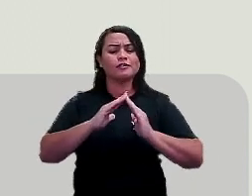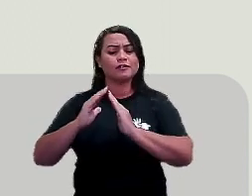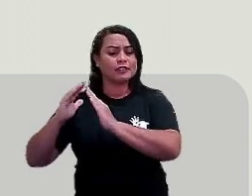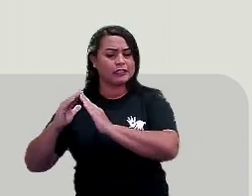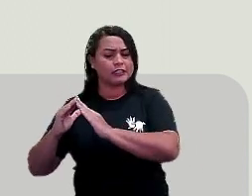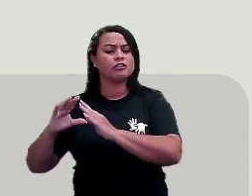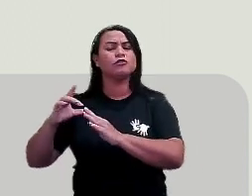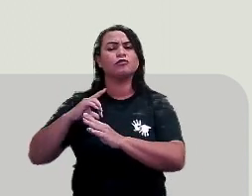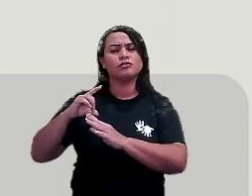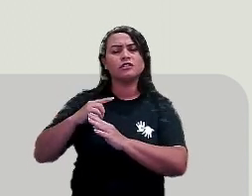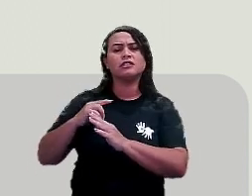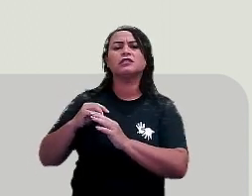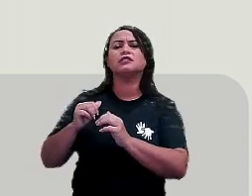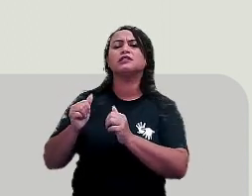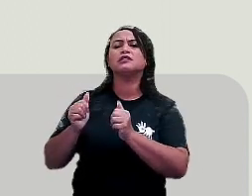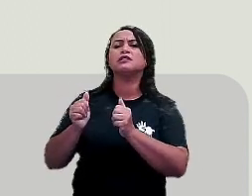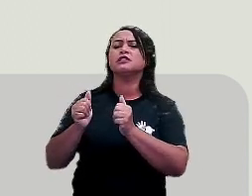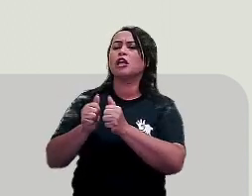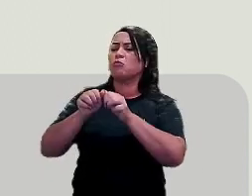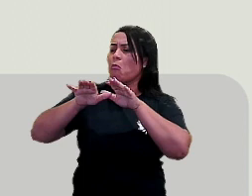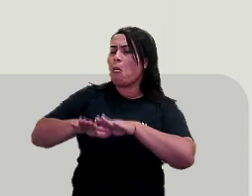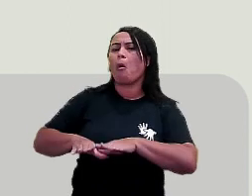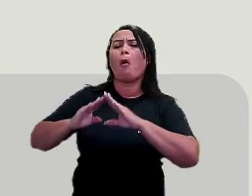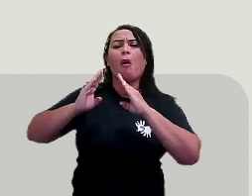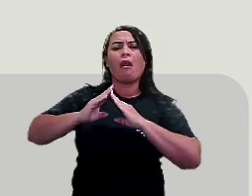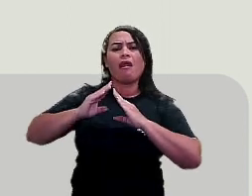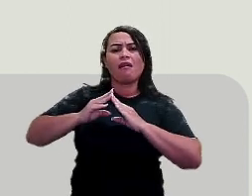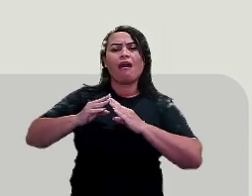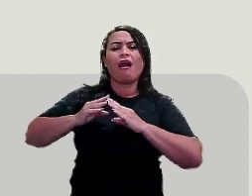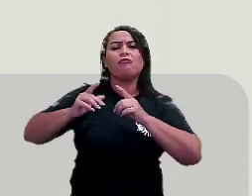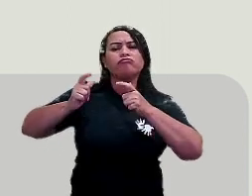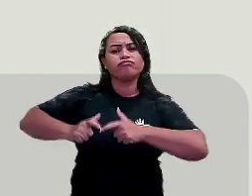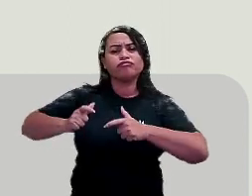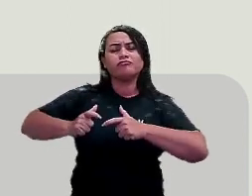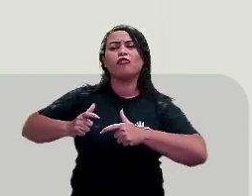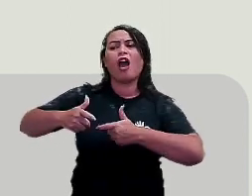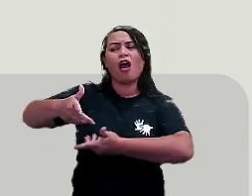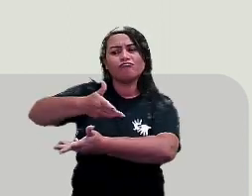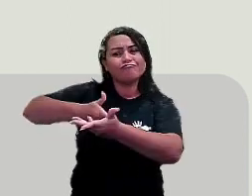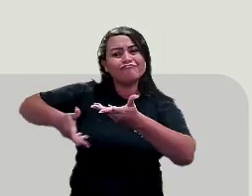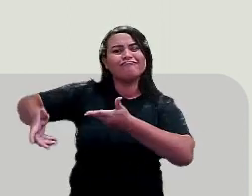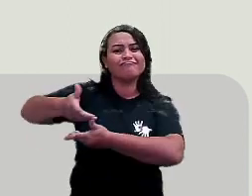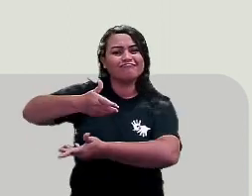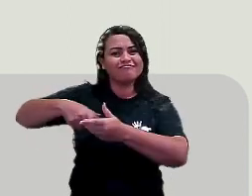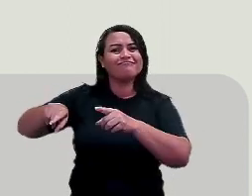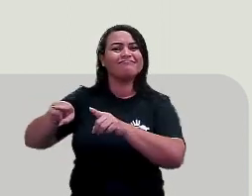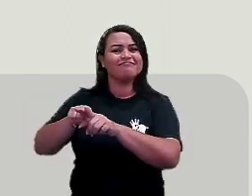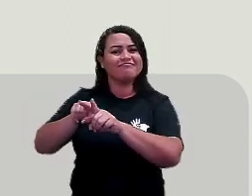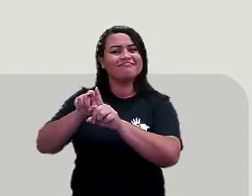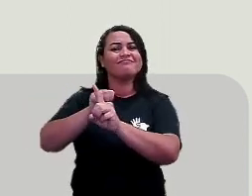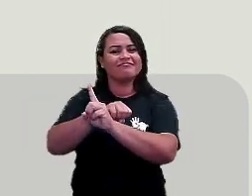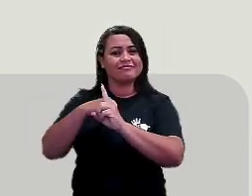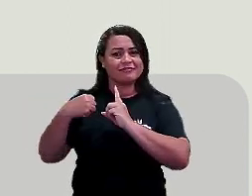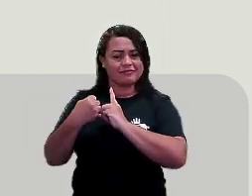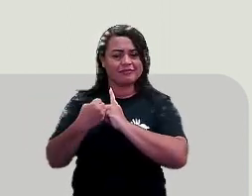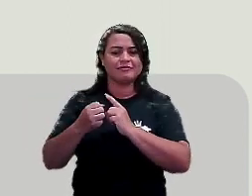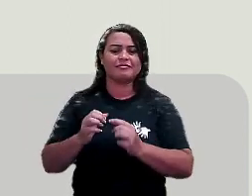objetivos em comum, que é morar ali naquele lugar, tornar aquele lugar melhor para se morar. E ele faz parte do seu grupo